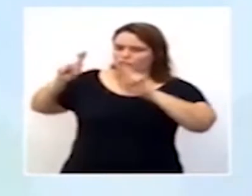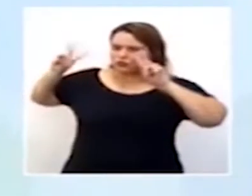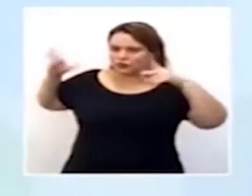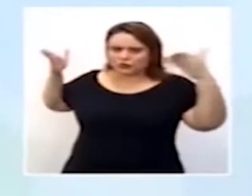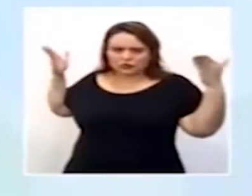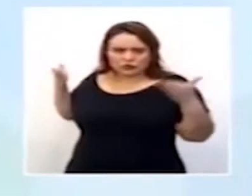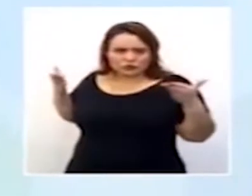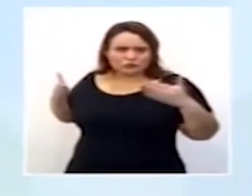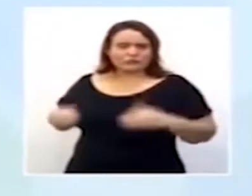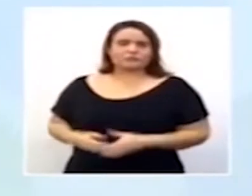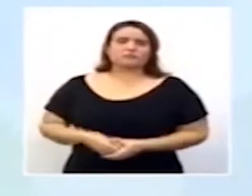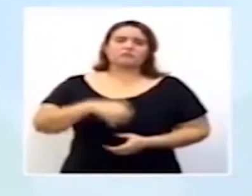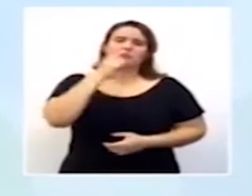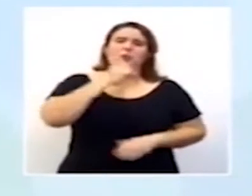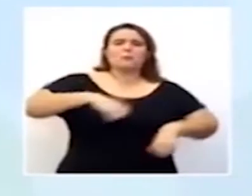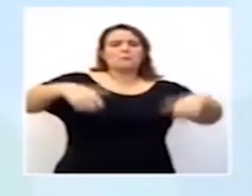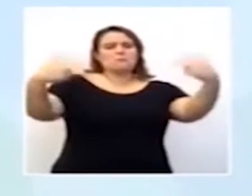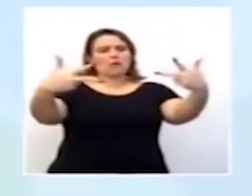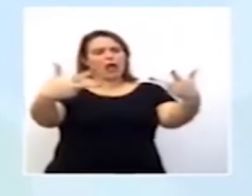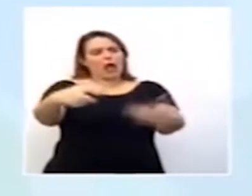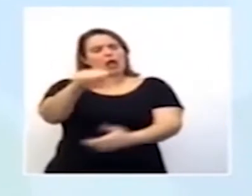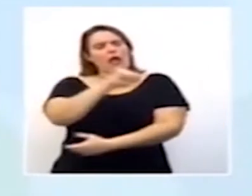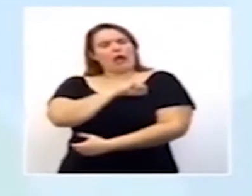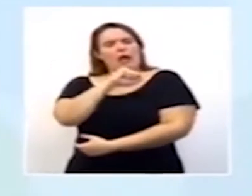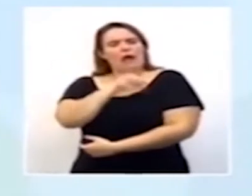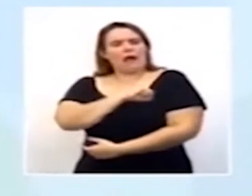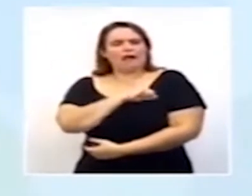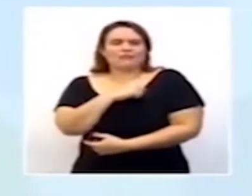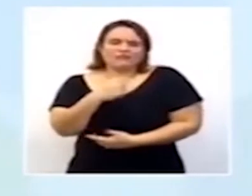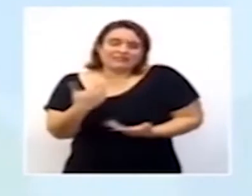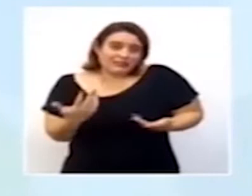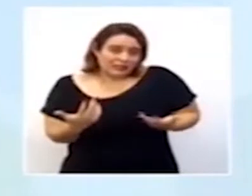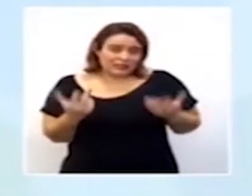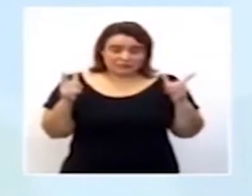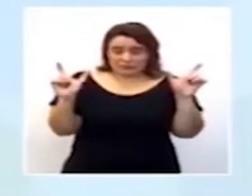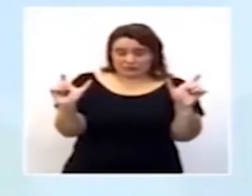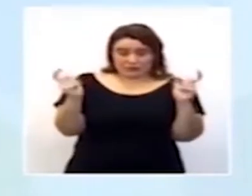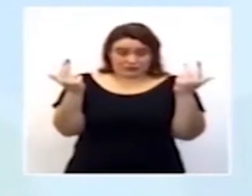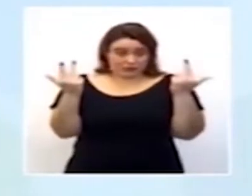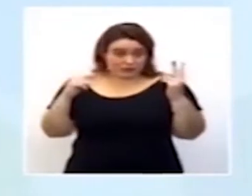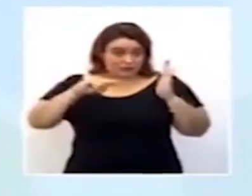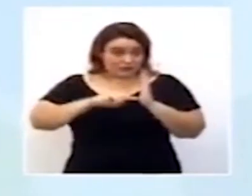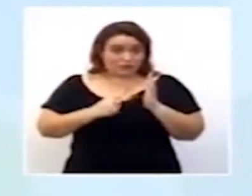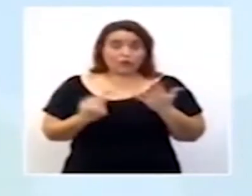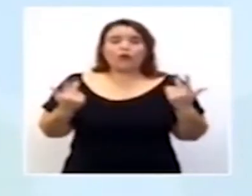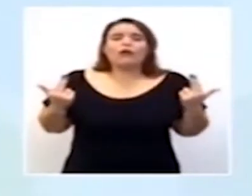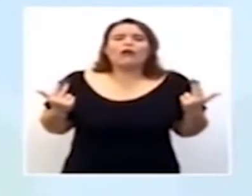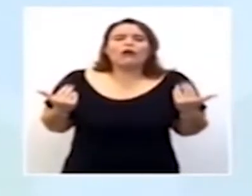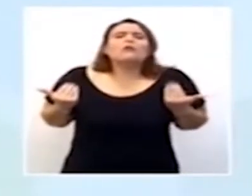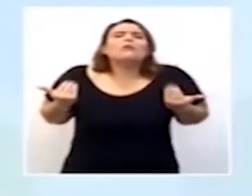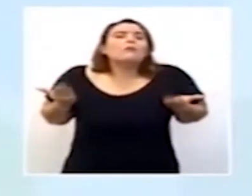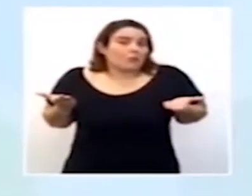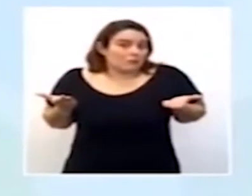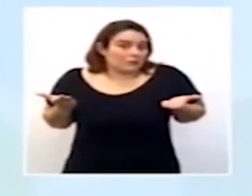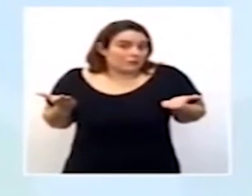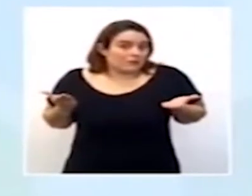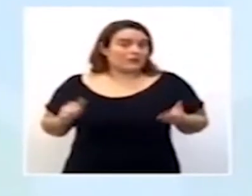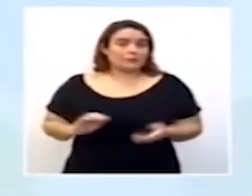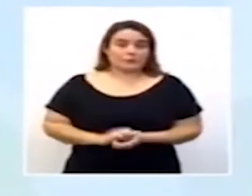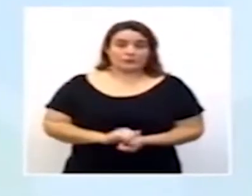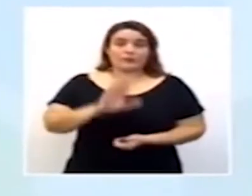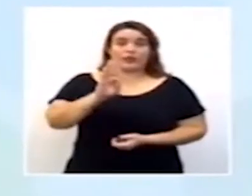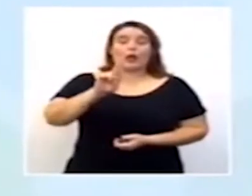expressões como humano cara brother tem o mesmo significado qual é o significado dela gente